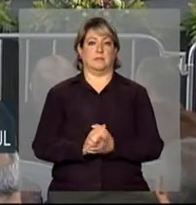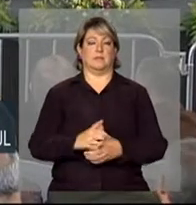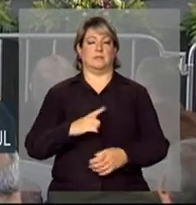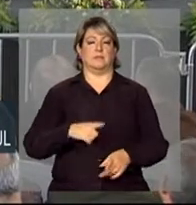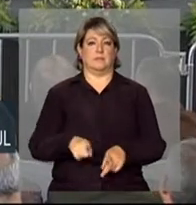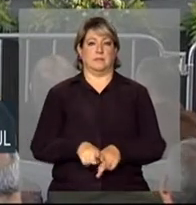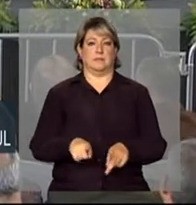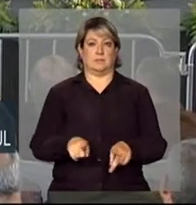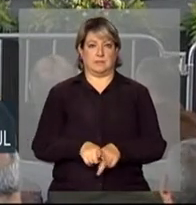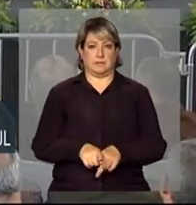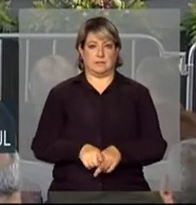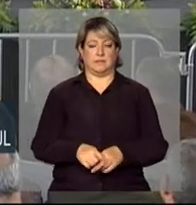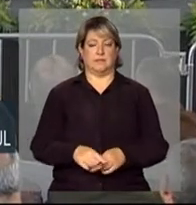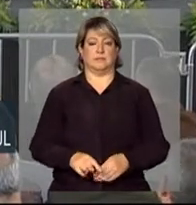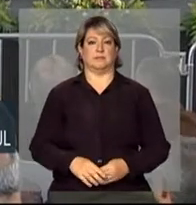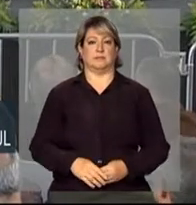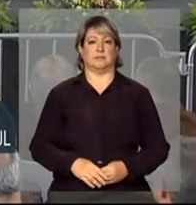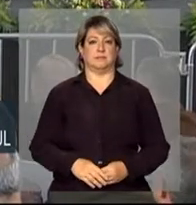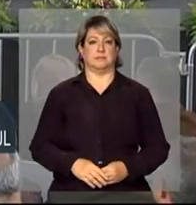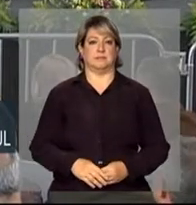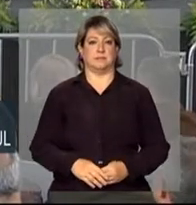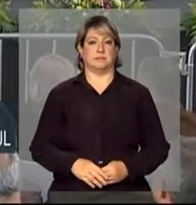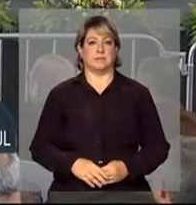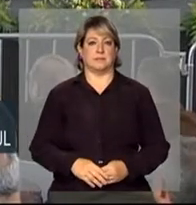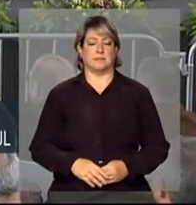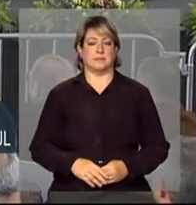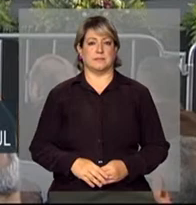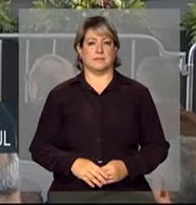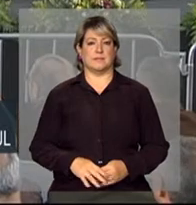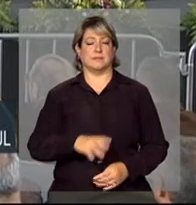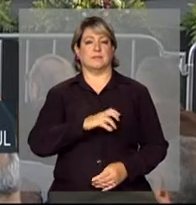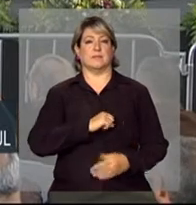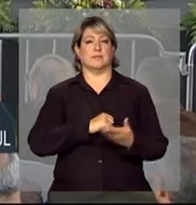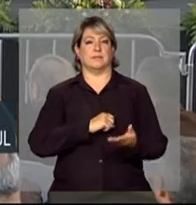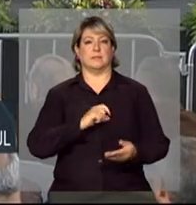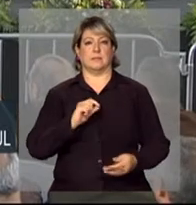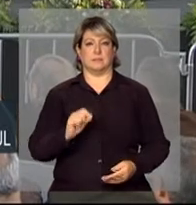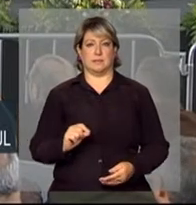ministra-chefe da Secretaria Especial dos Direitos Humanos, meu estimado